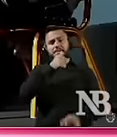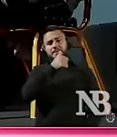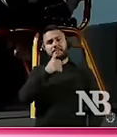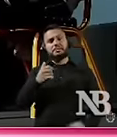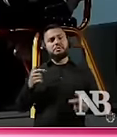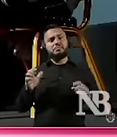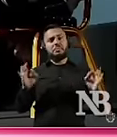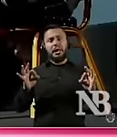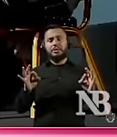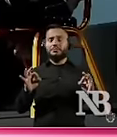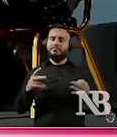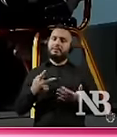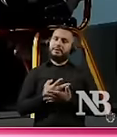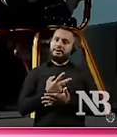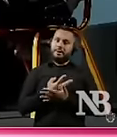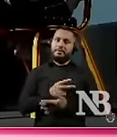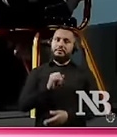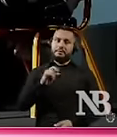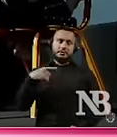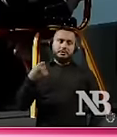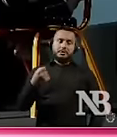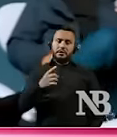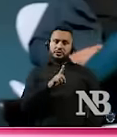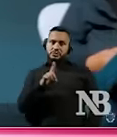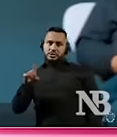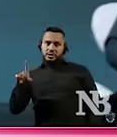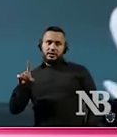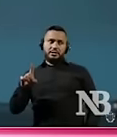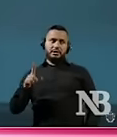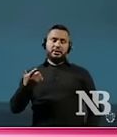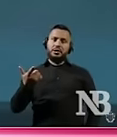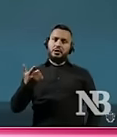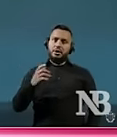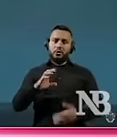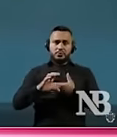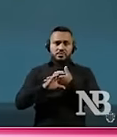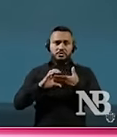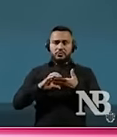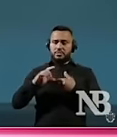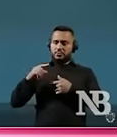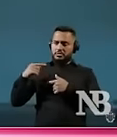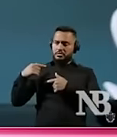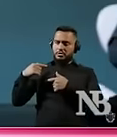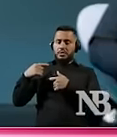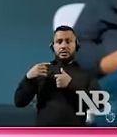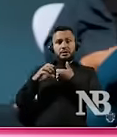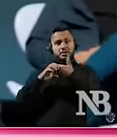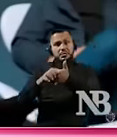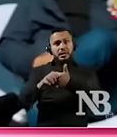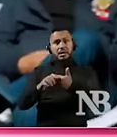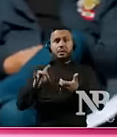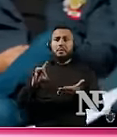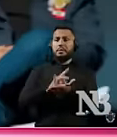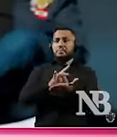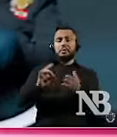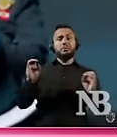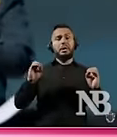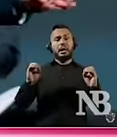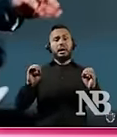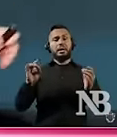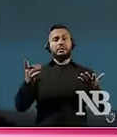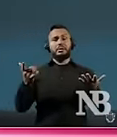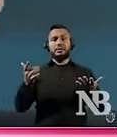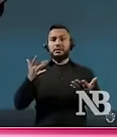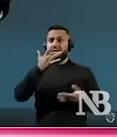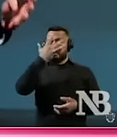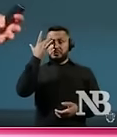você é um cara de direita, conservador, cristão, em que você não tem inimigos, que todo mundo te ama, em que está muito fácil só encaminhar um vídeo